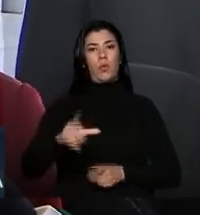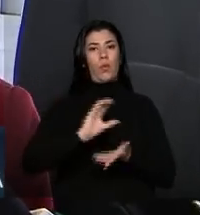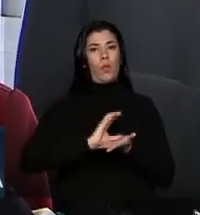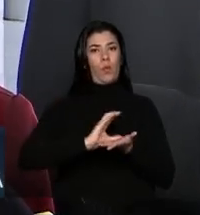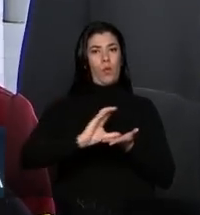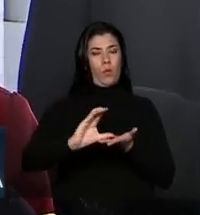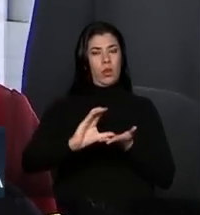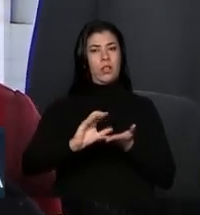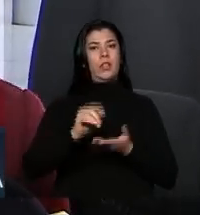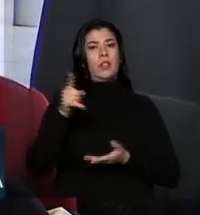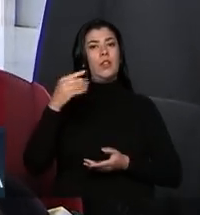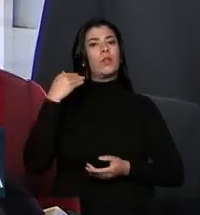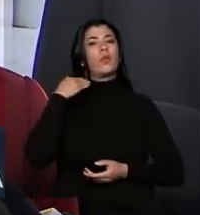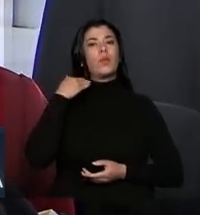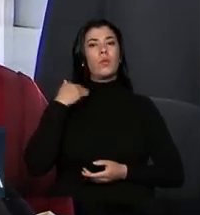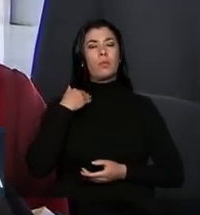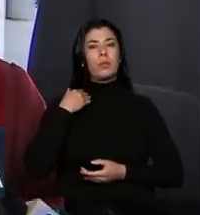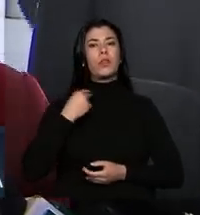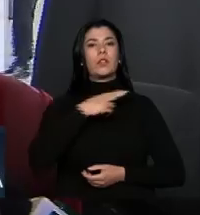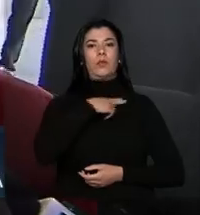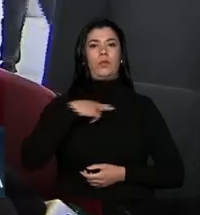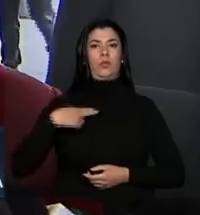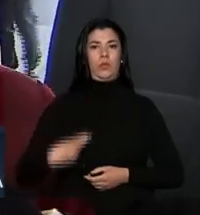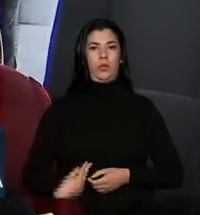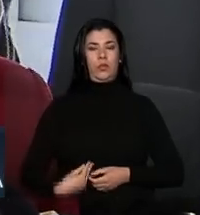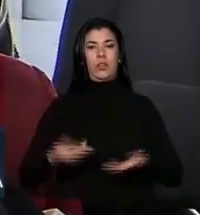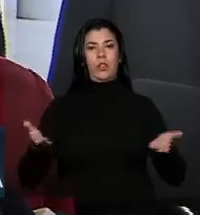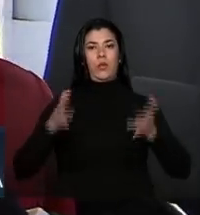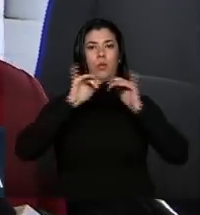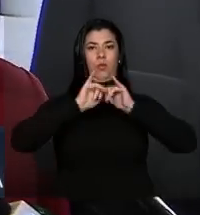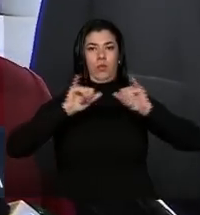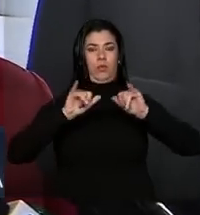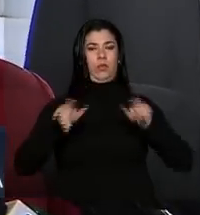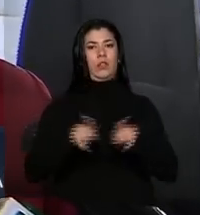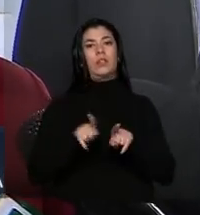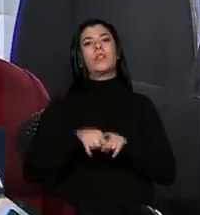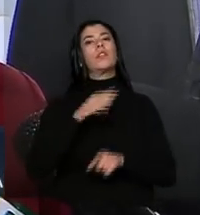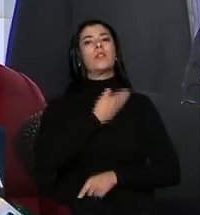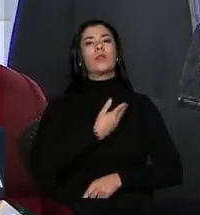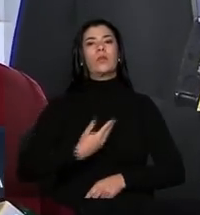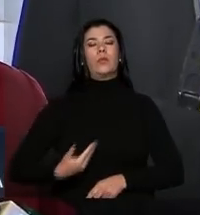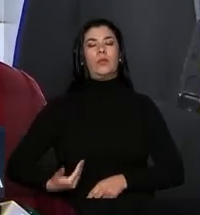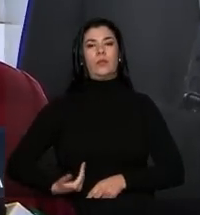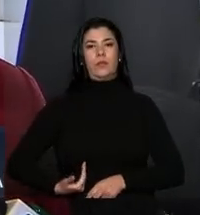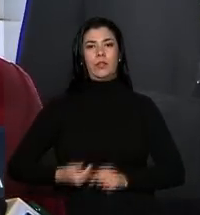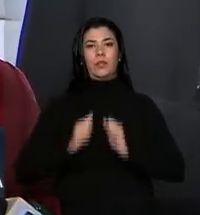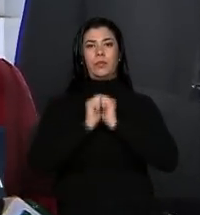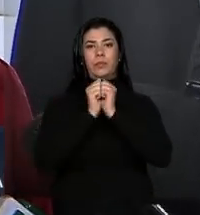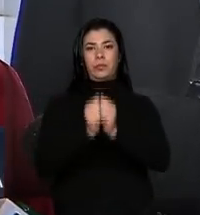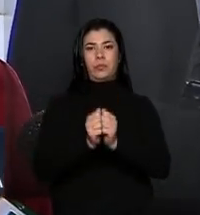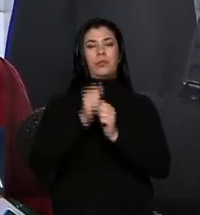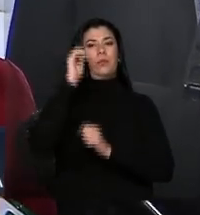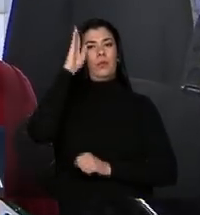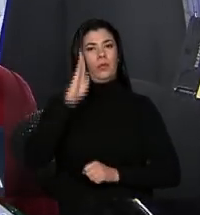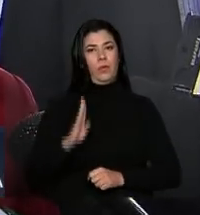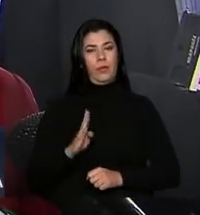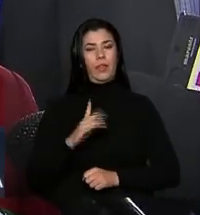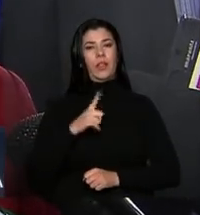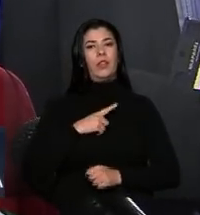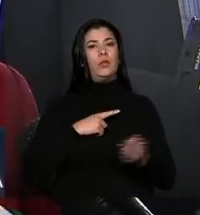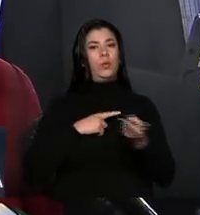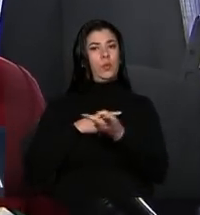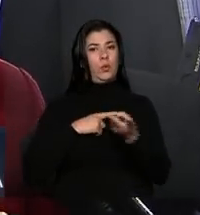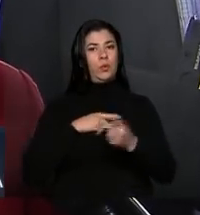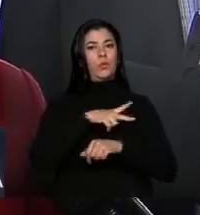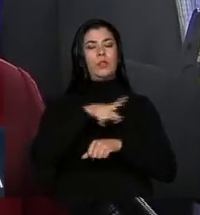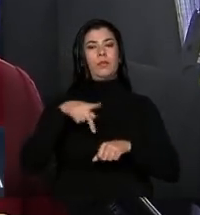governo chinês, esse que foi lançado agora, do governo chinês com o governo brasileiro. Um fundo